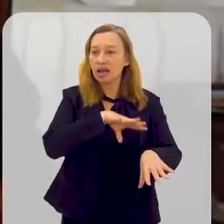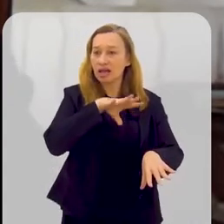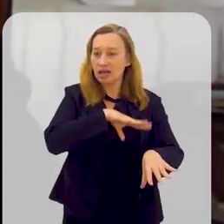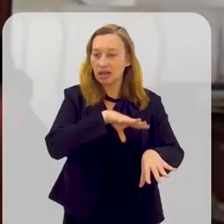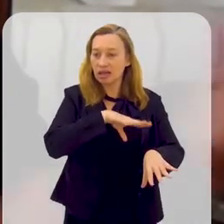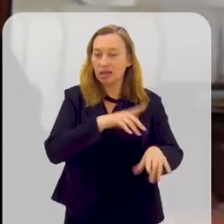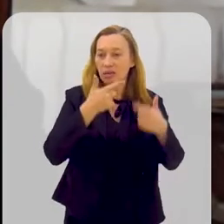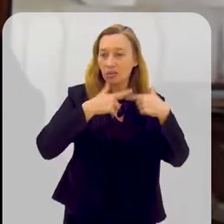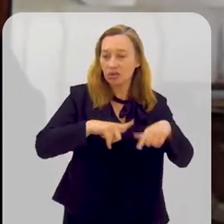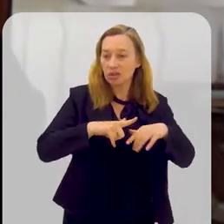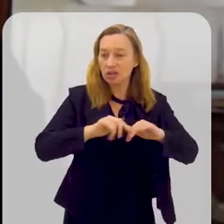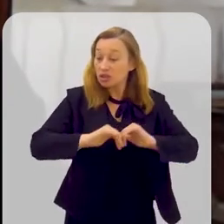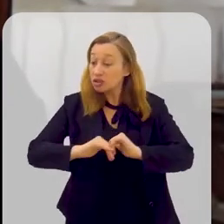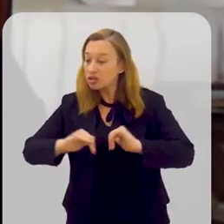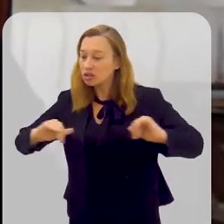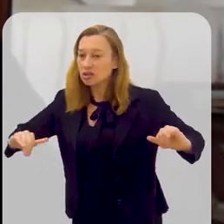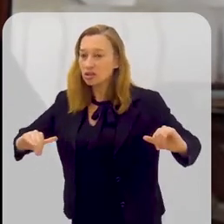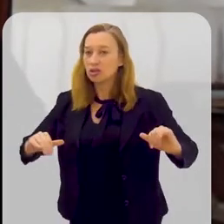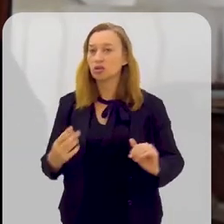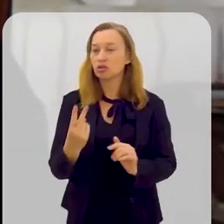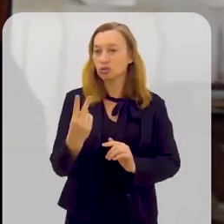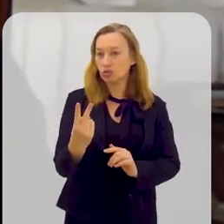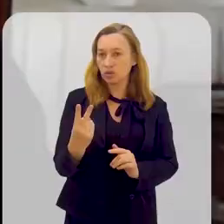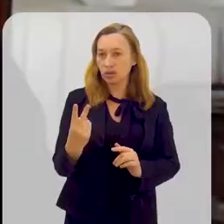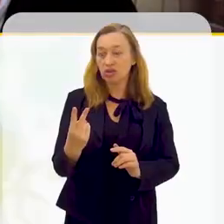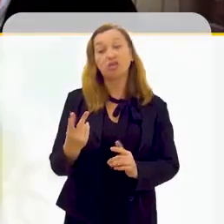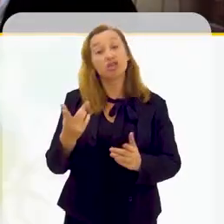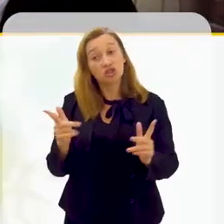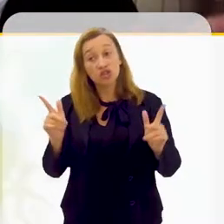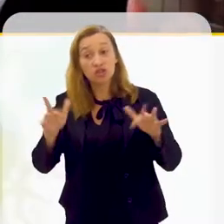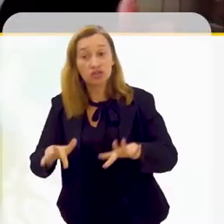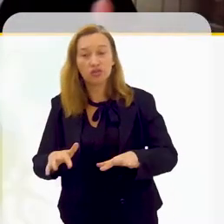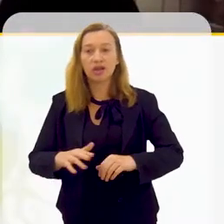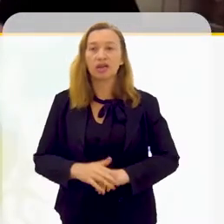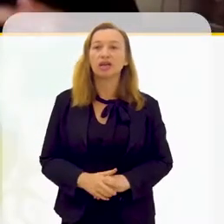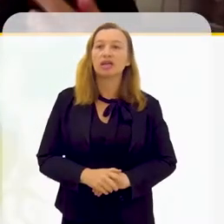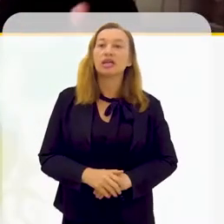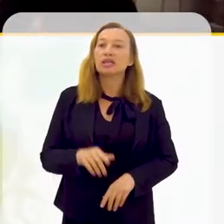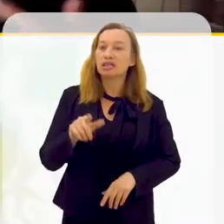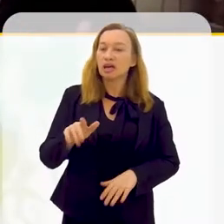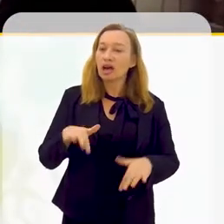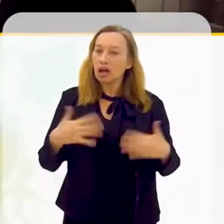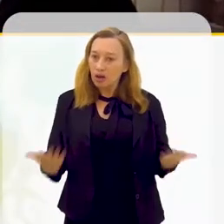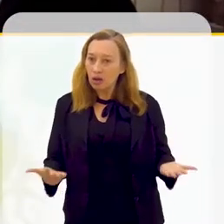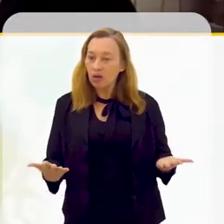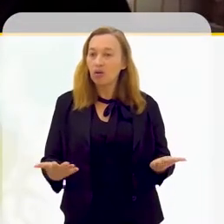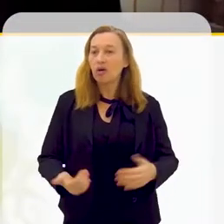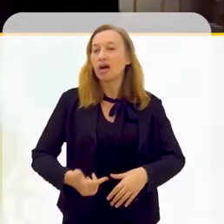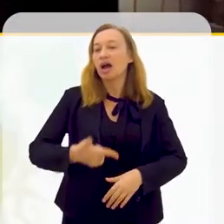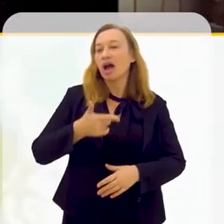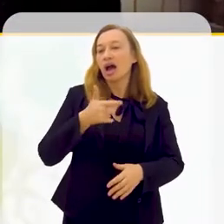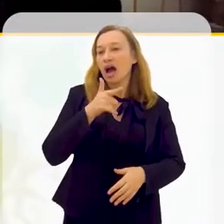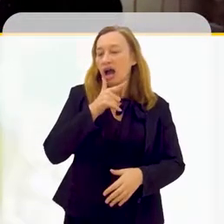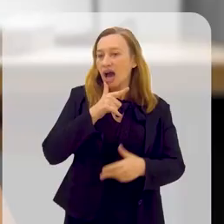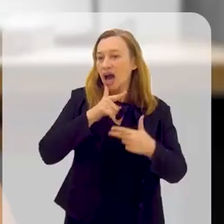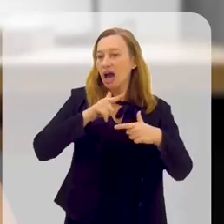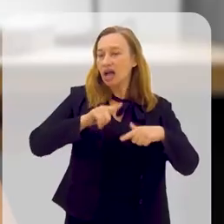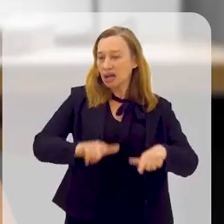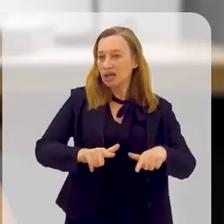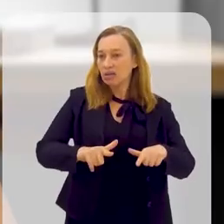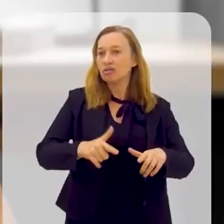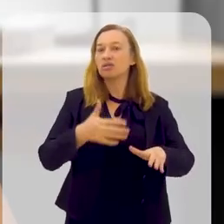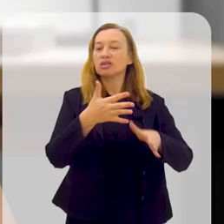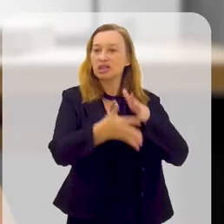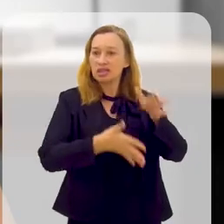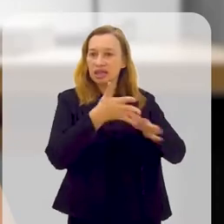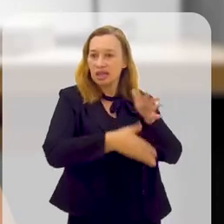a língua portuguesa como duas línguas diferentes porque a mistura de sinais a primeira no caso do